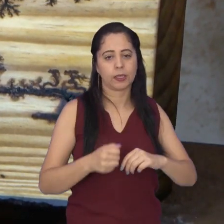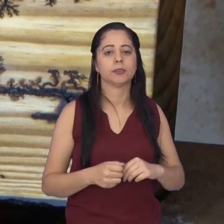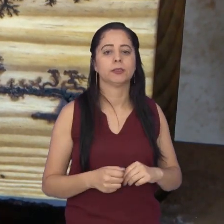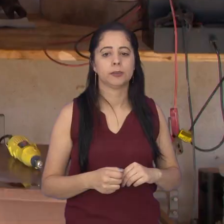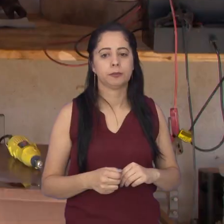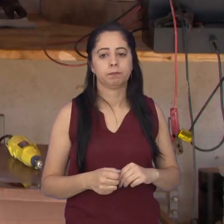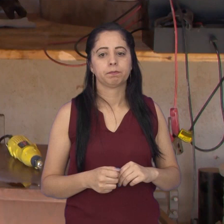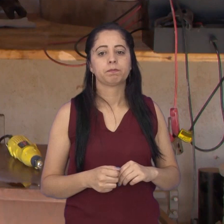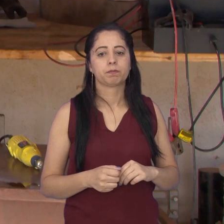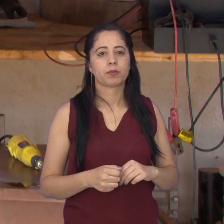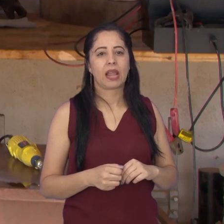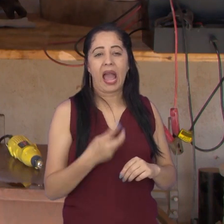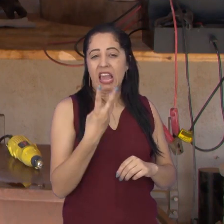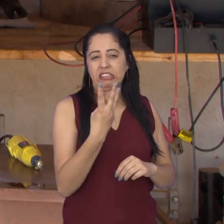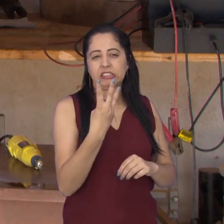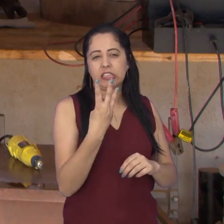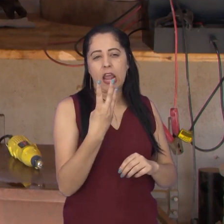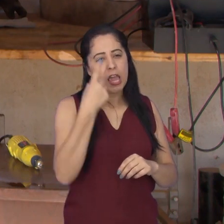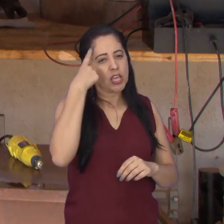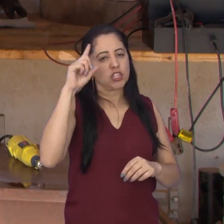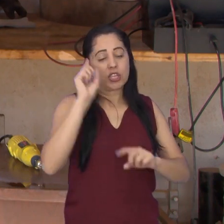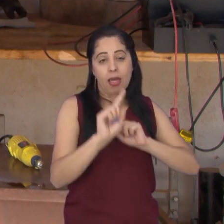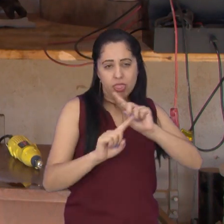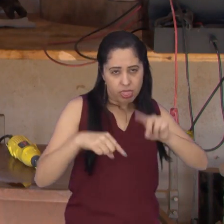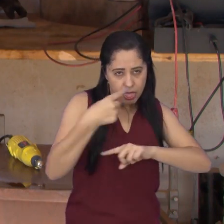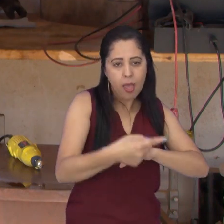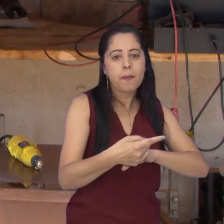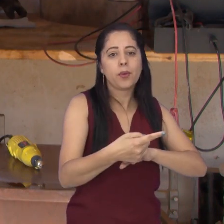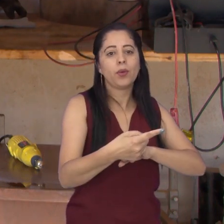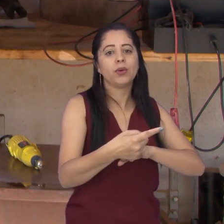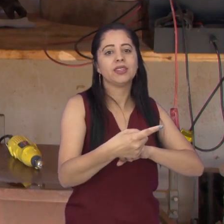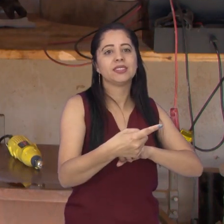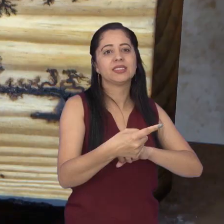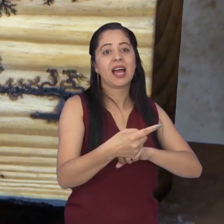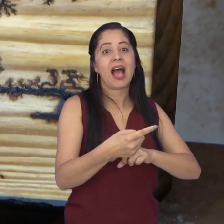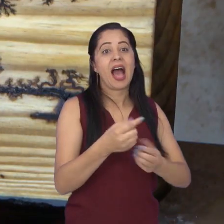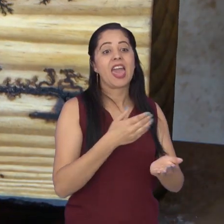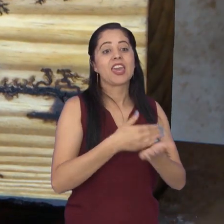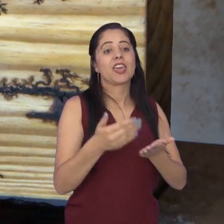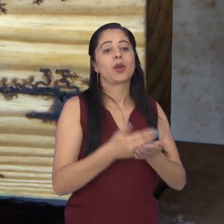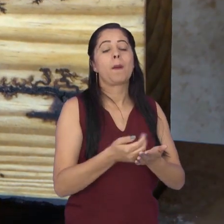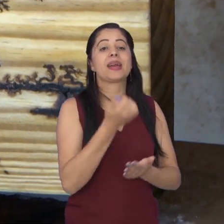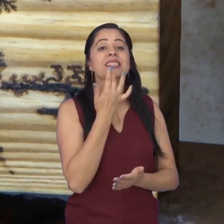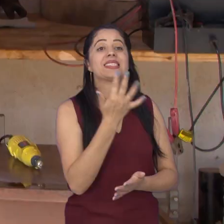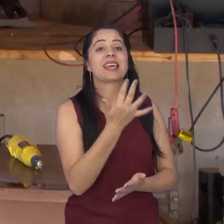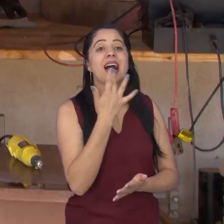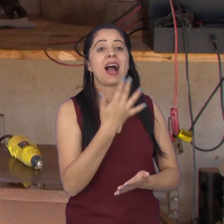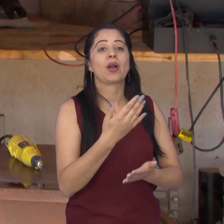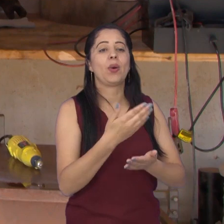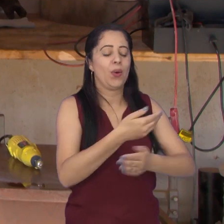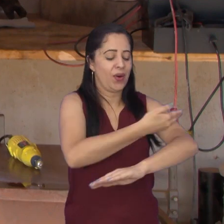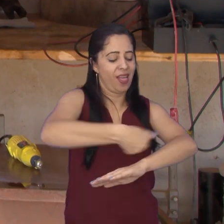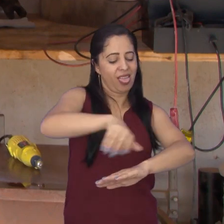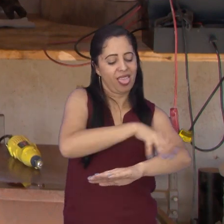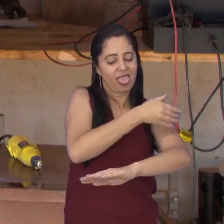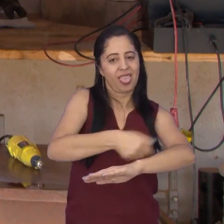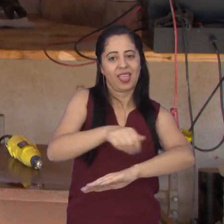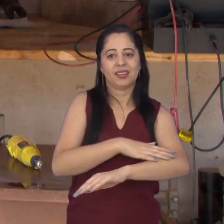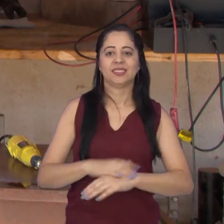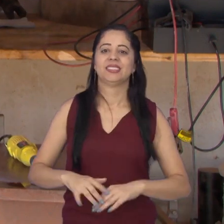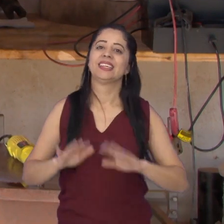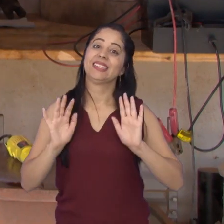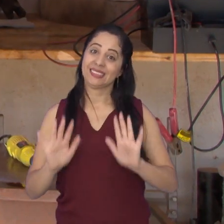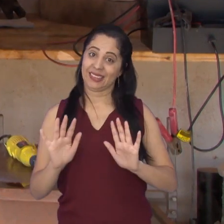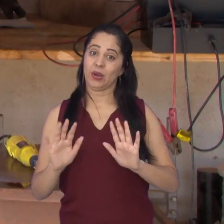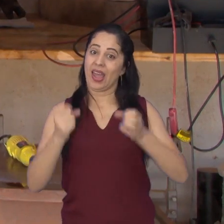superficial, tá? Depois de 2 ou 3 dias a peça secando à sombra e depois a gente vai pra resina. Pra resina. Isso. E aí, gente, essa parte